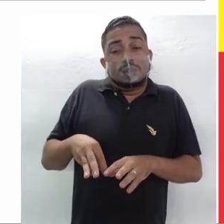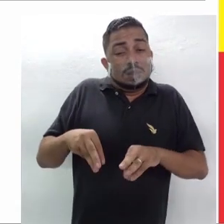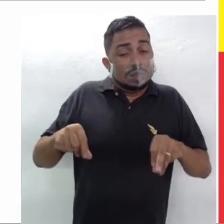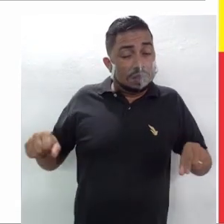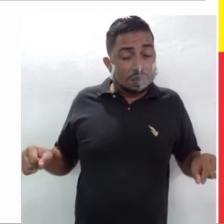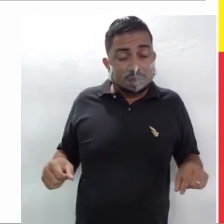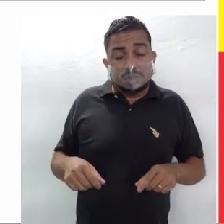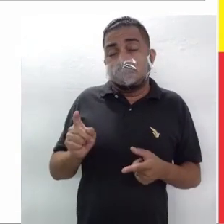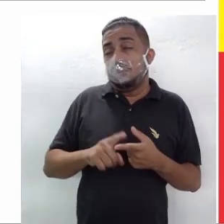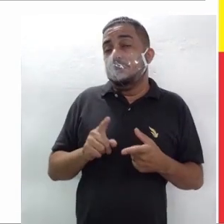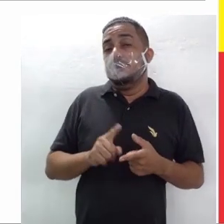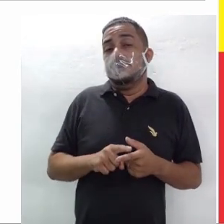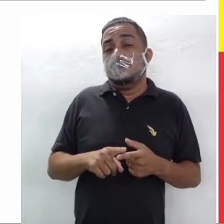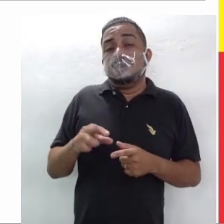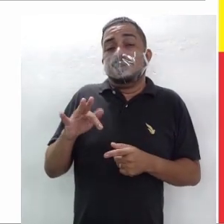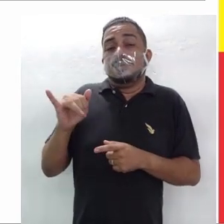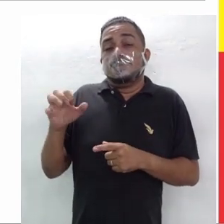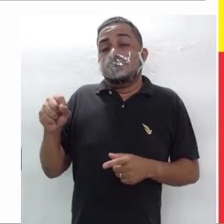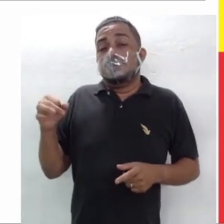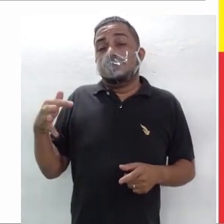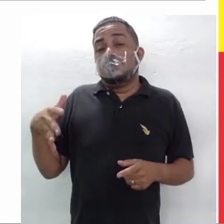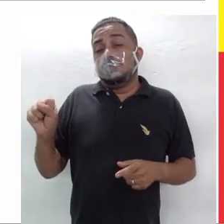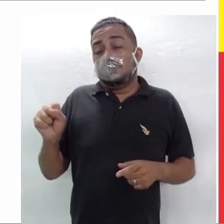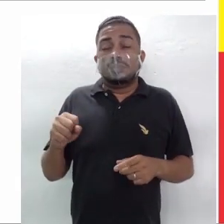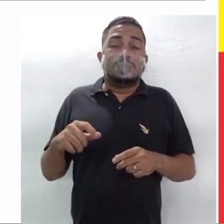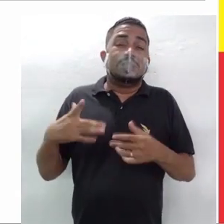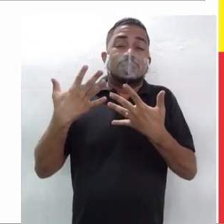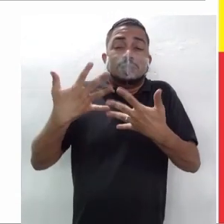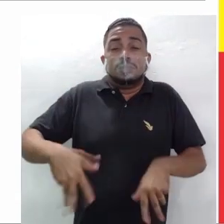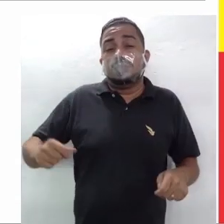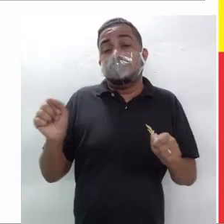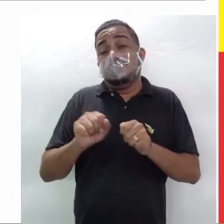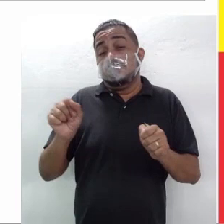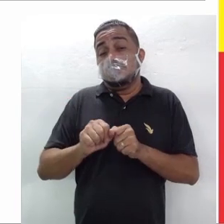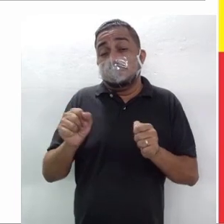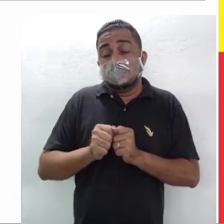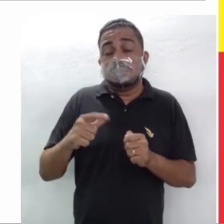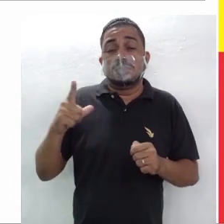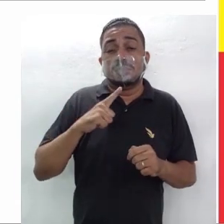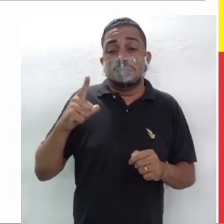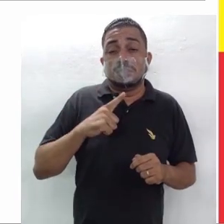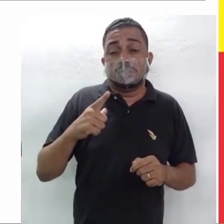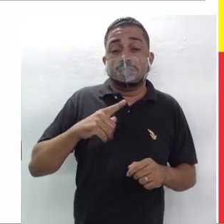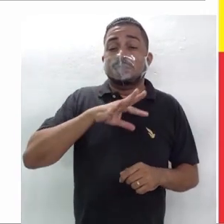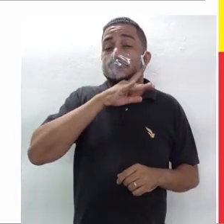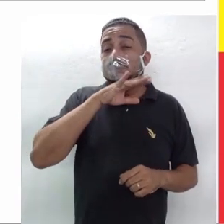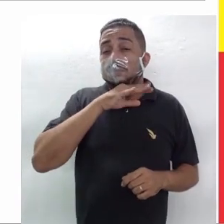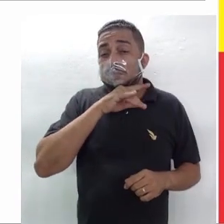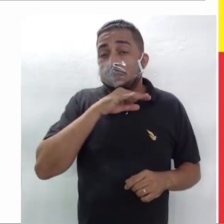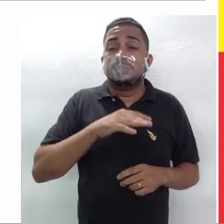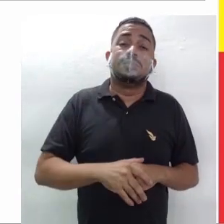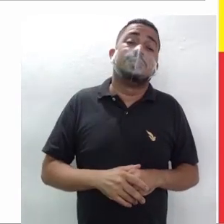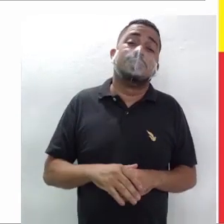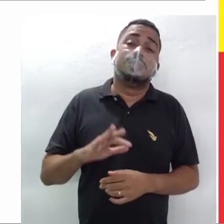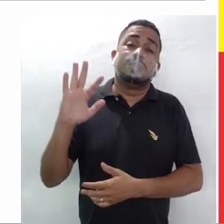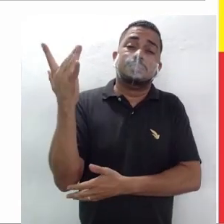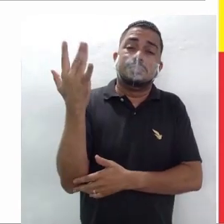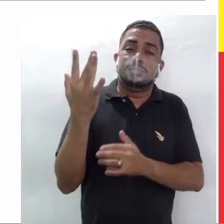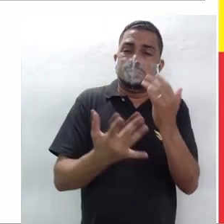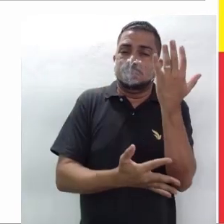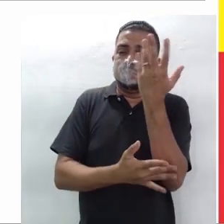mudança nessa terra e nos recursos naturais dela, fazendo com que os animais e plantas eles